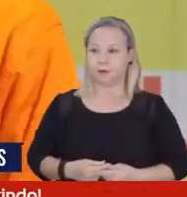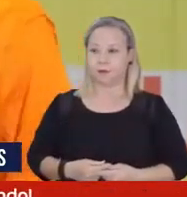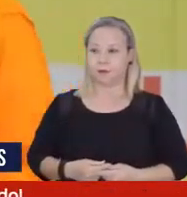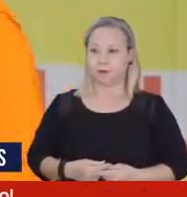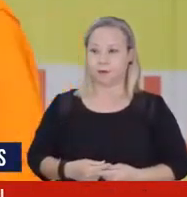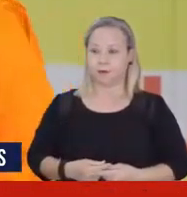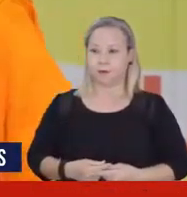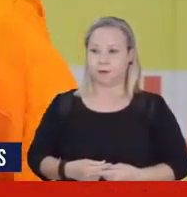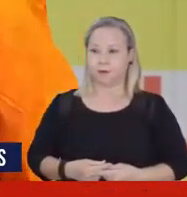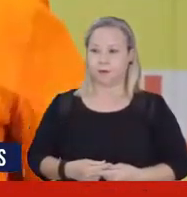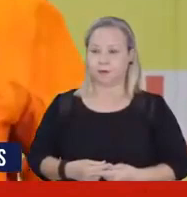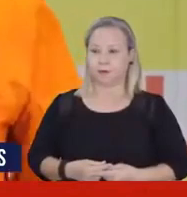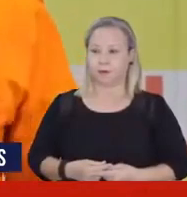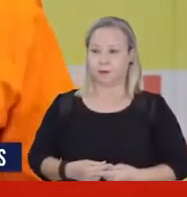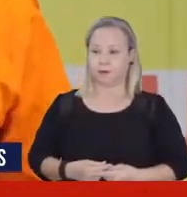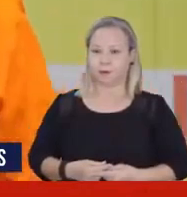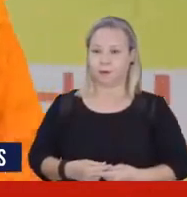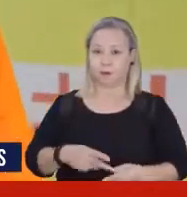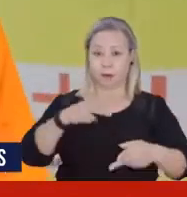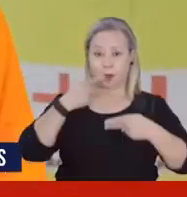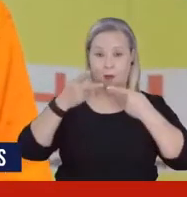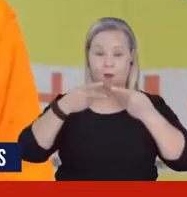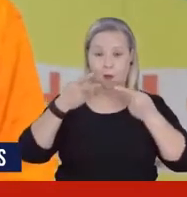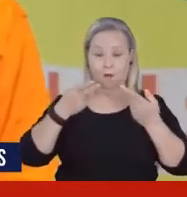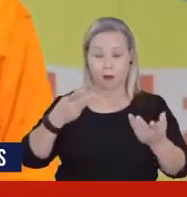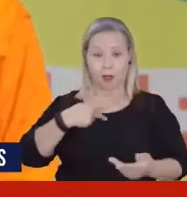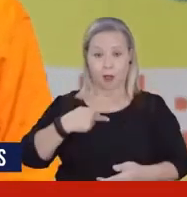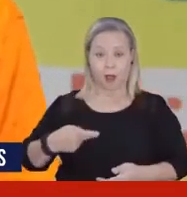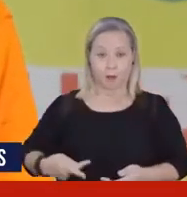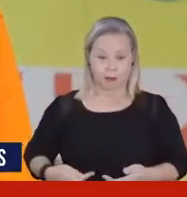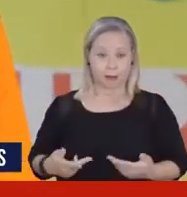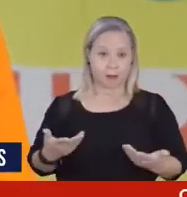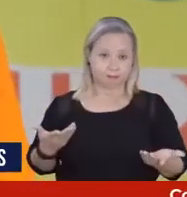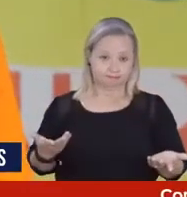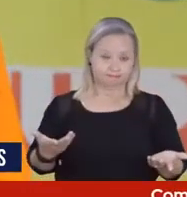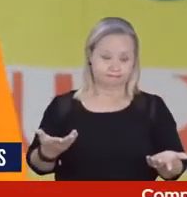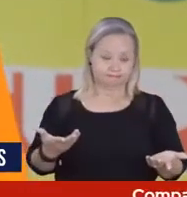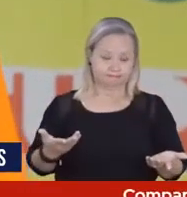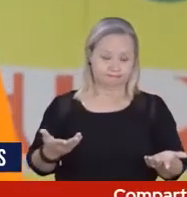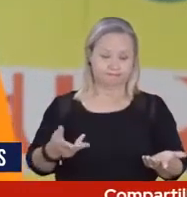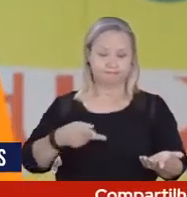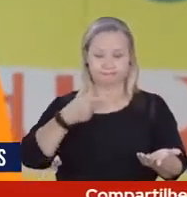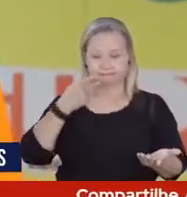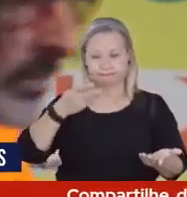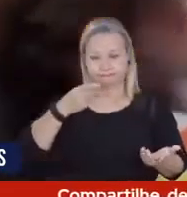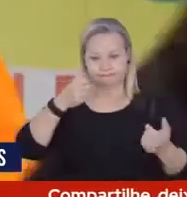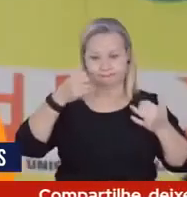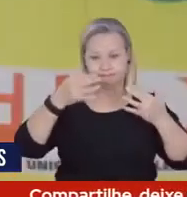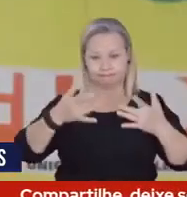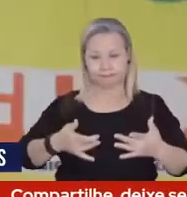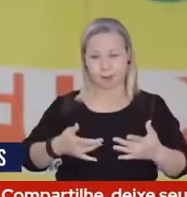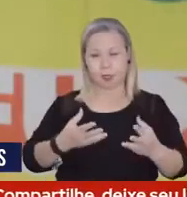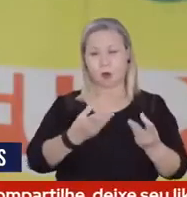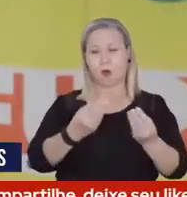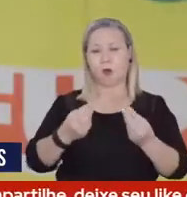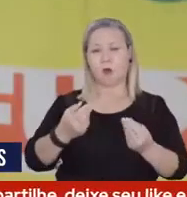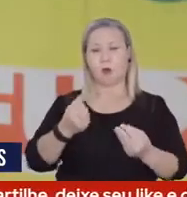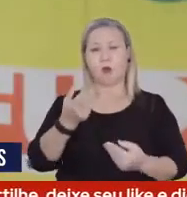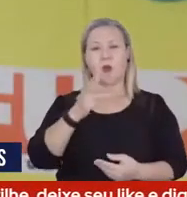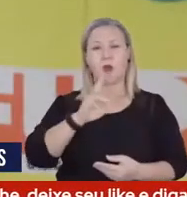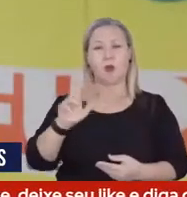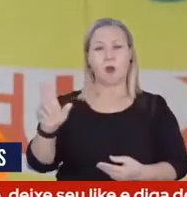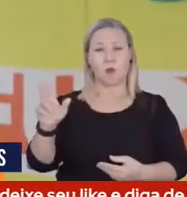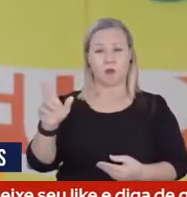Eu vou falar aqui, presidente, né? Seguinte, muitos me chamam de derrotista. Eu não sou